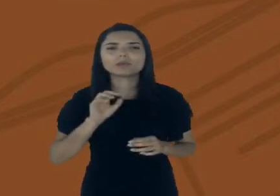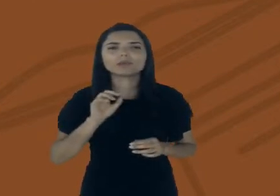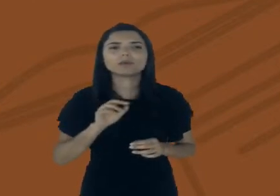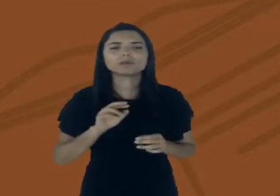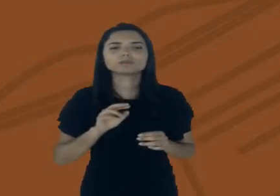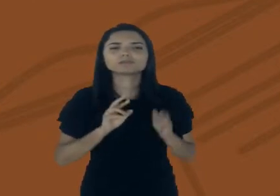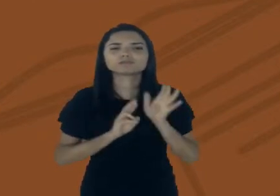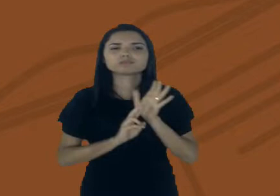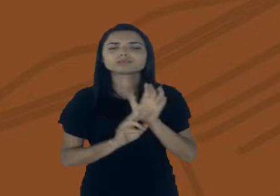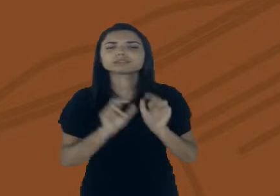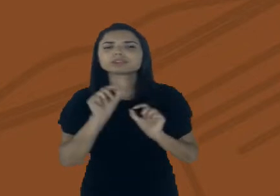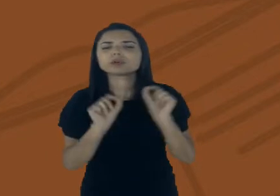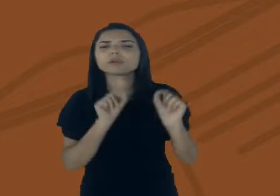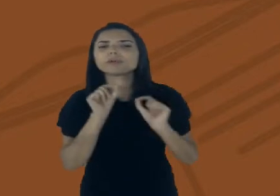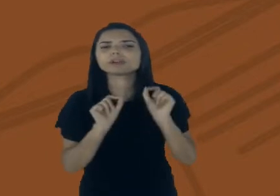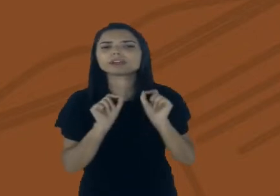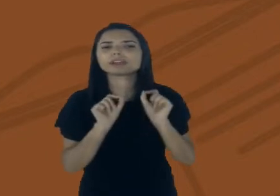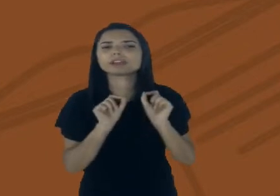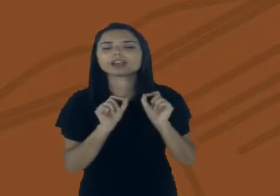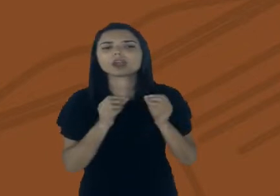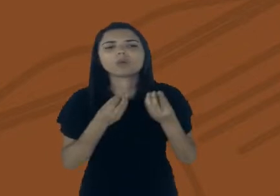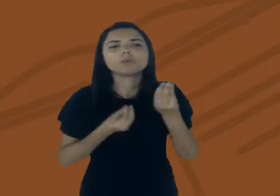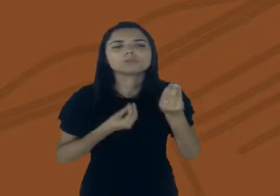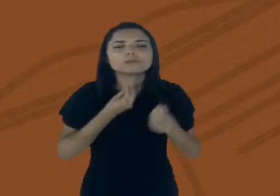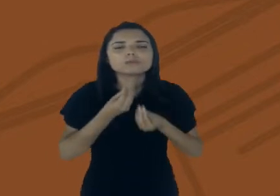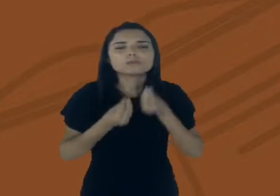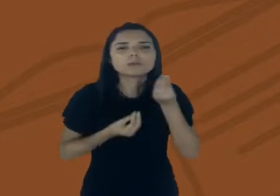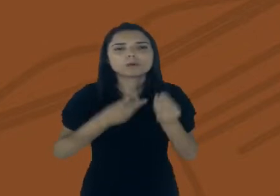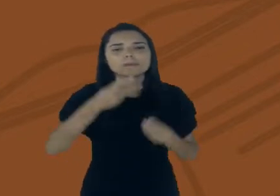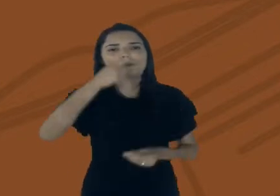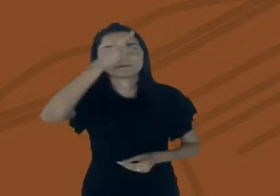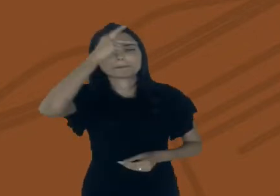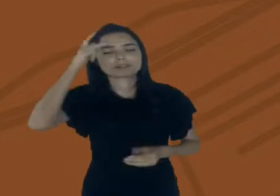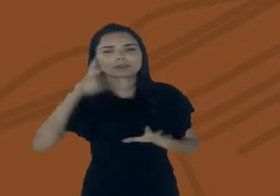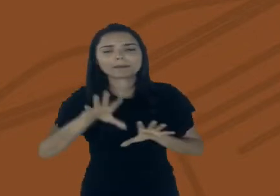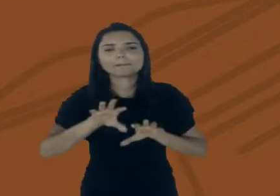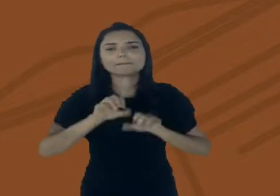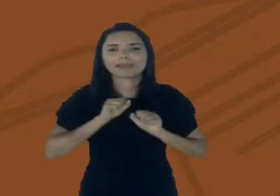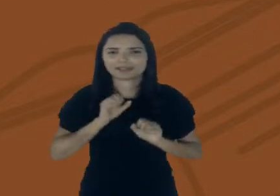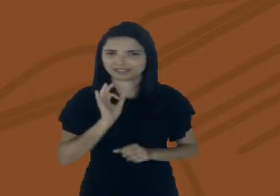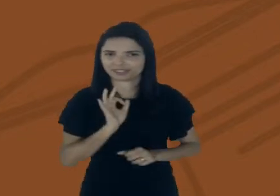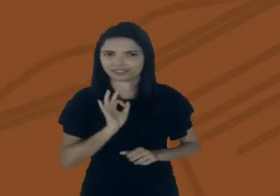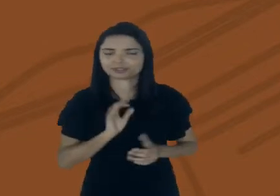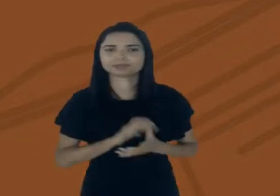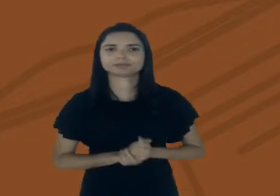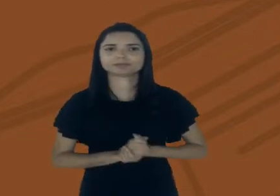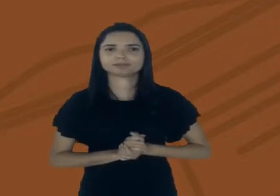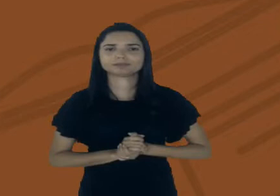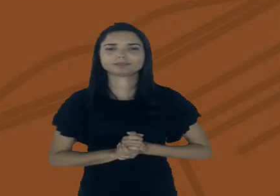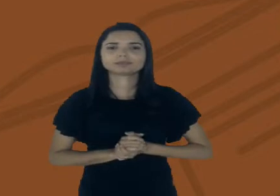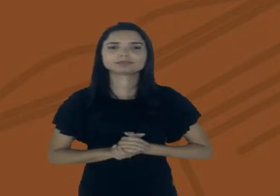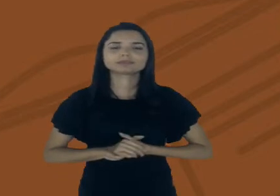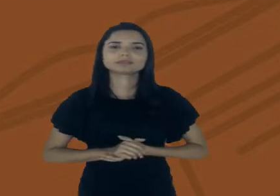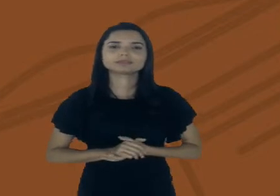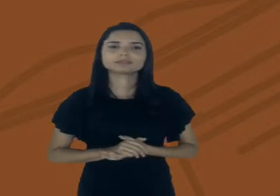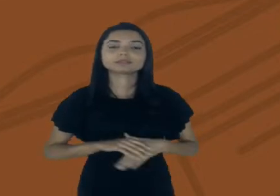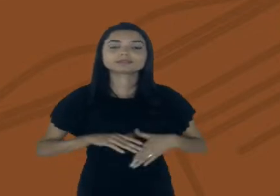representa, como é que a pessoa adquire, entre outras coisas.